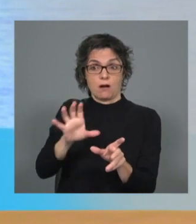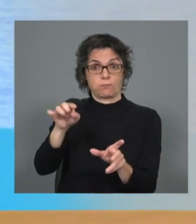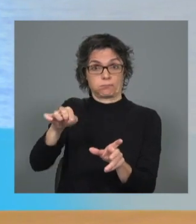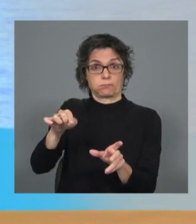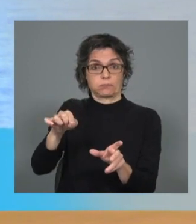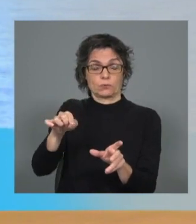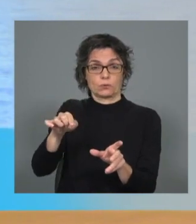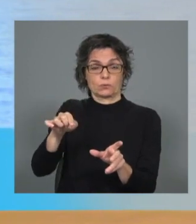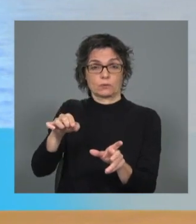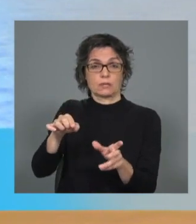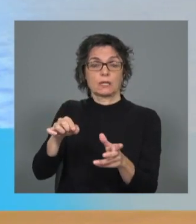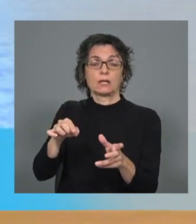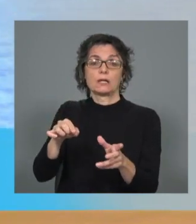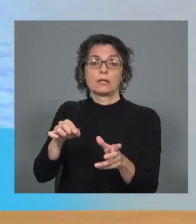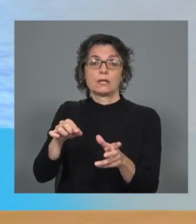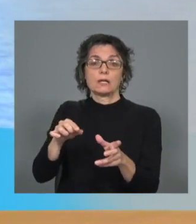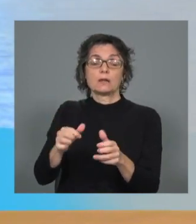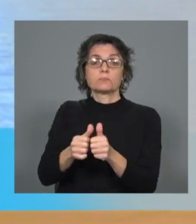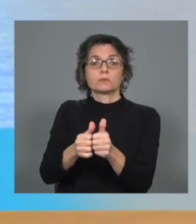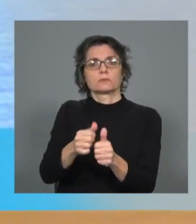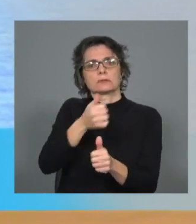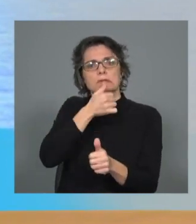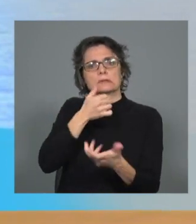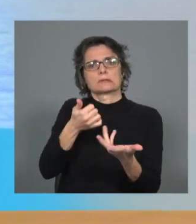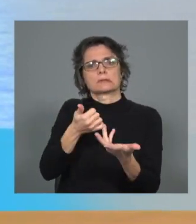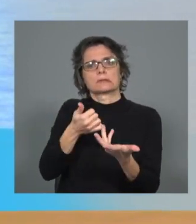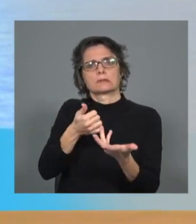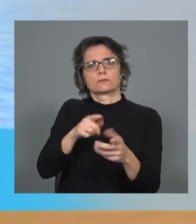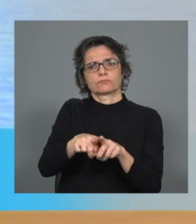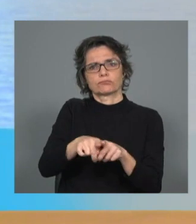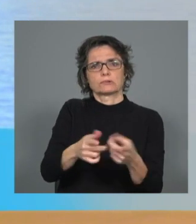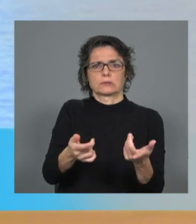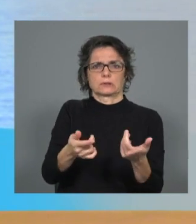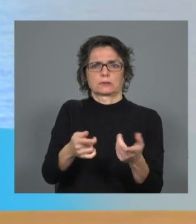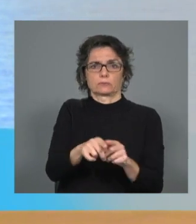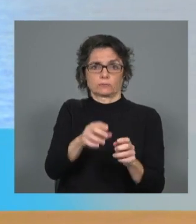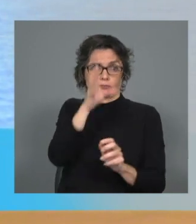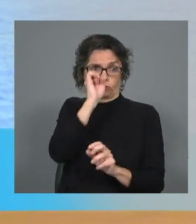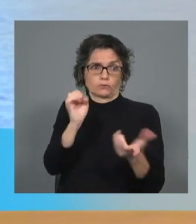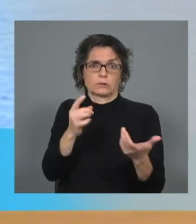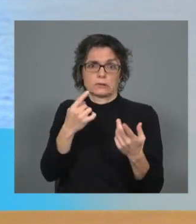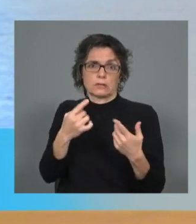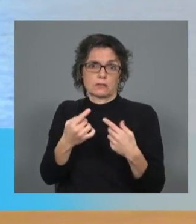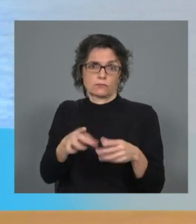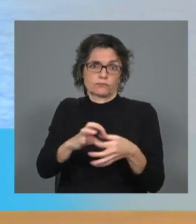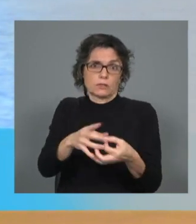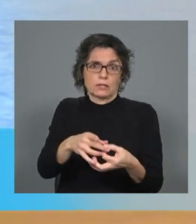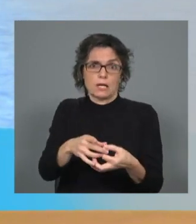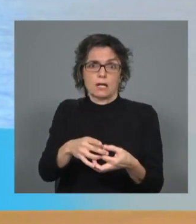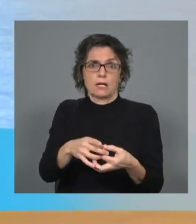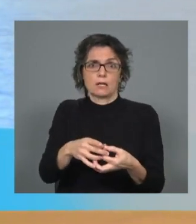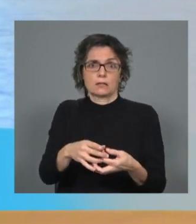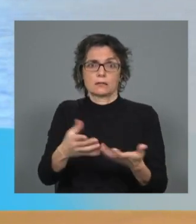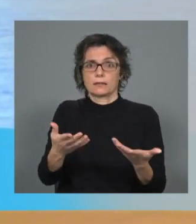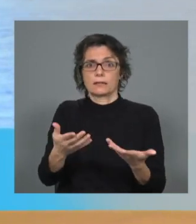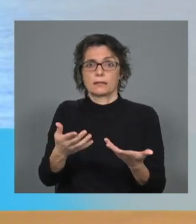afetadas por decisões políticas e políticas públicas que ficam a cargo destas